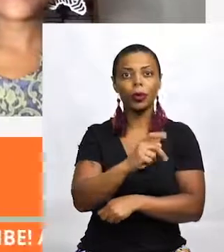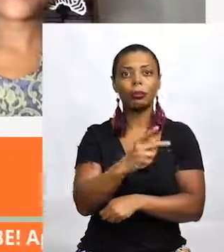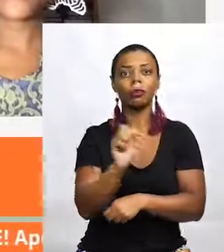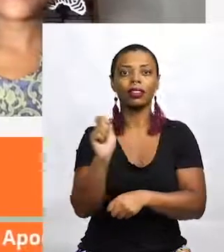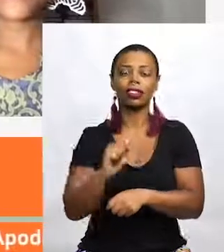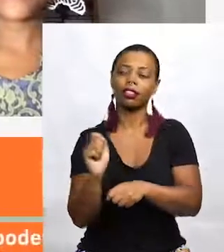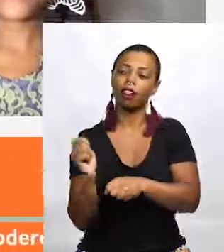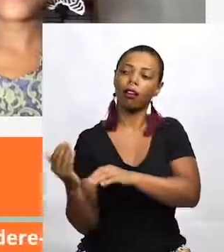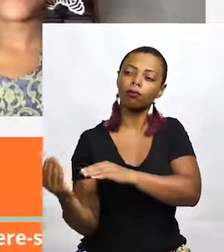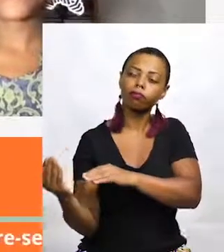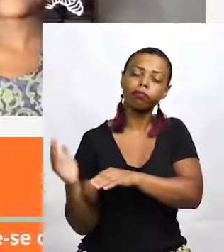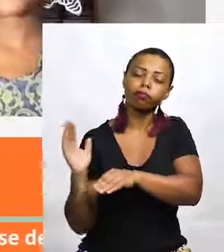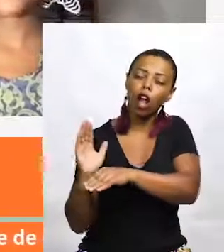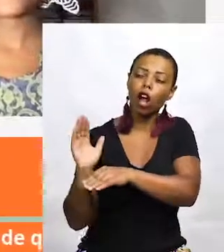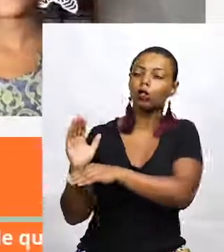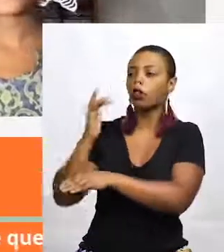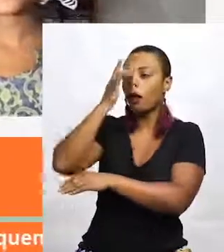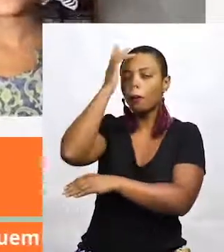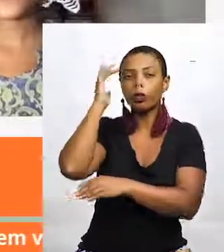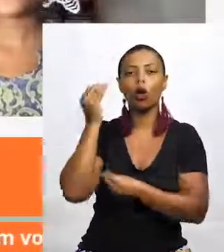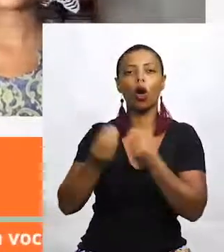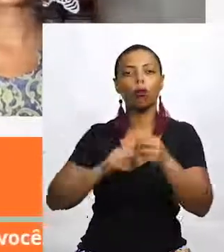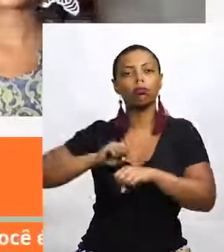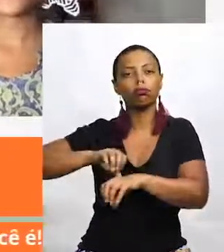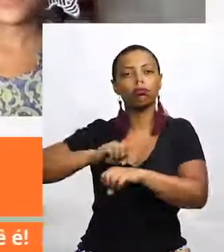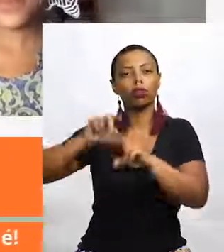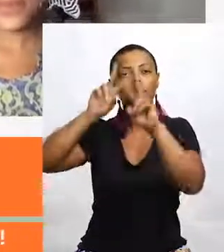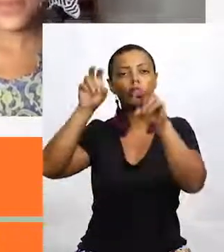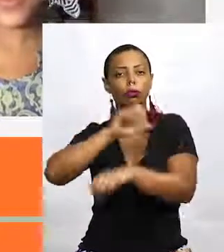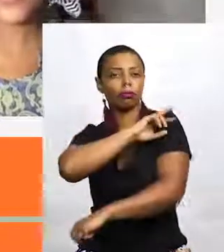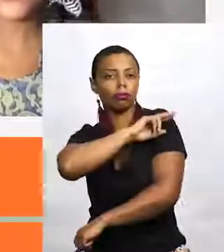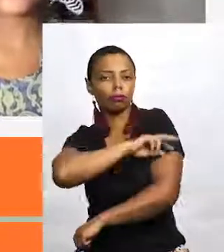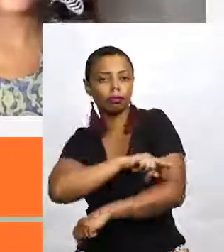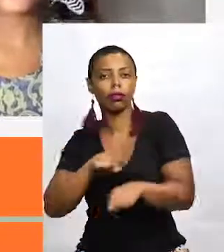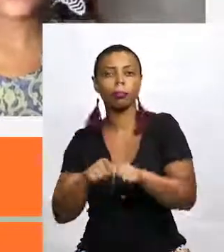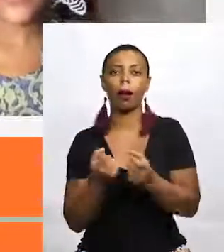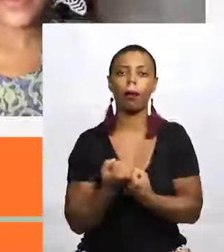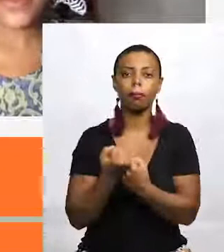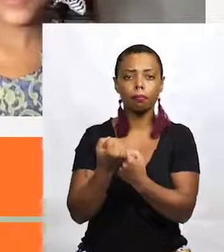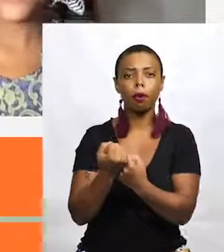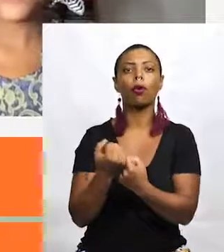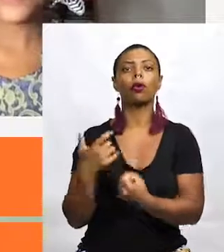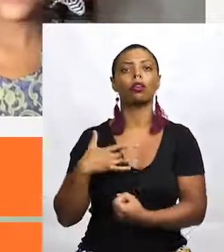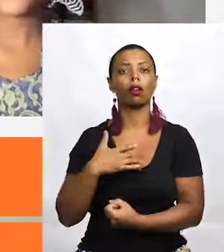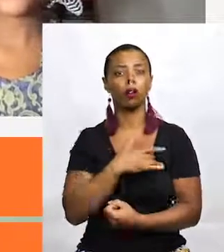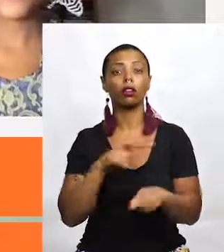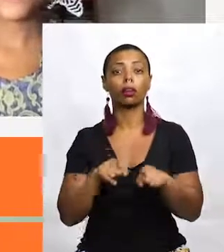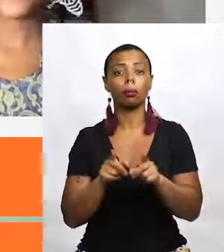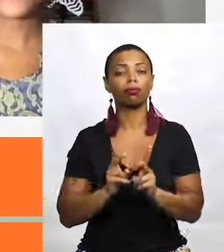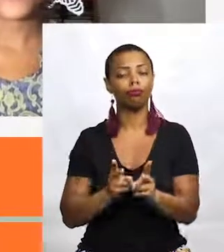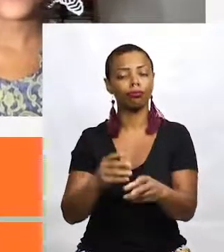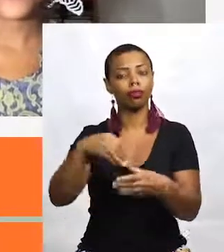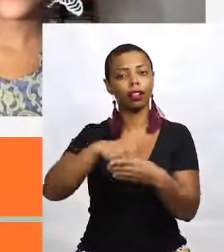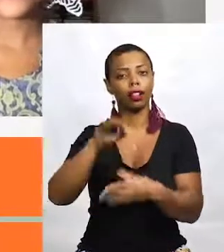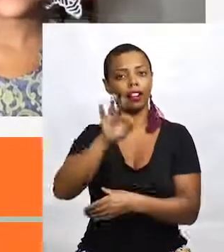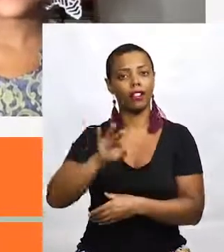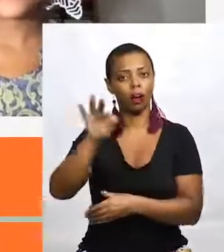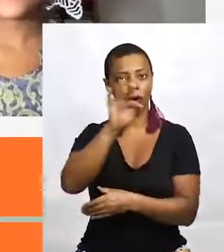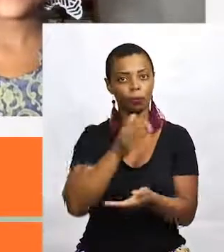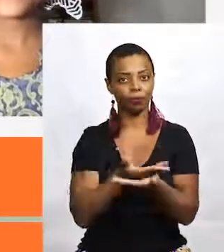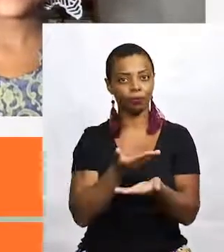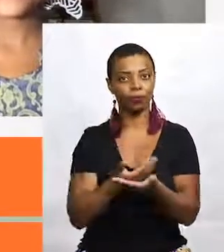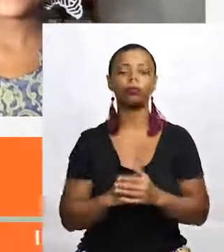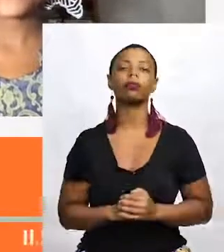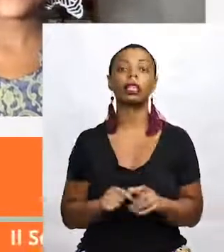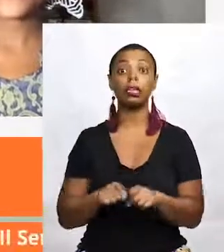ajudando esses alunos com letramento racial, o auxílio na saúde e a permanência estudantil na faculdade. Desenvolvemos também eventos que